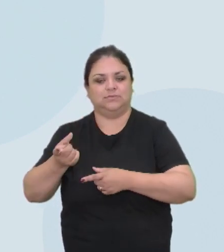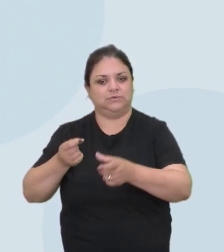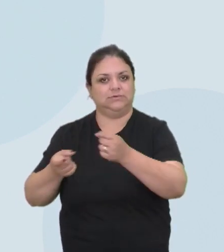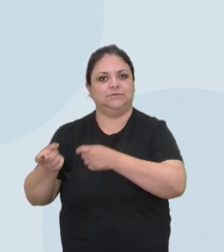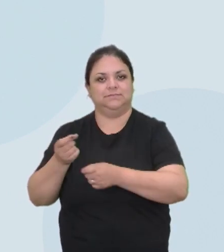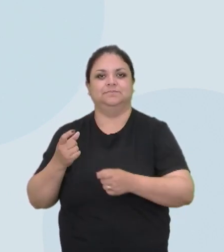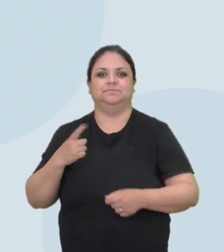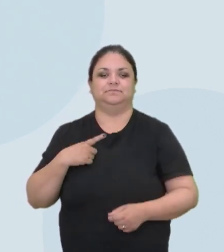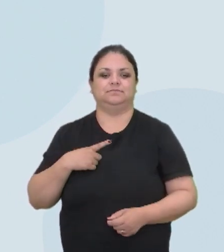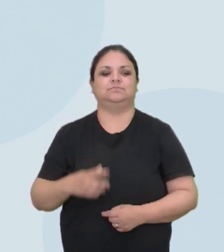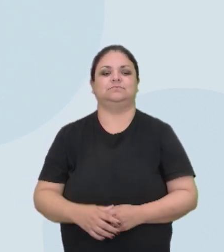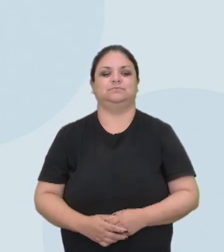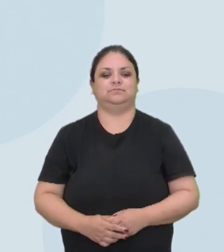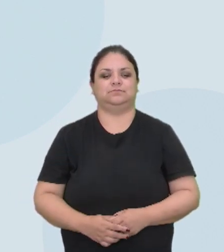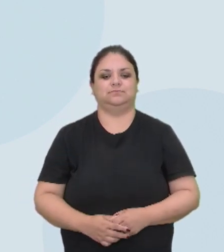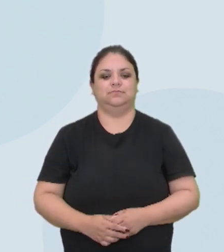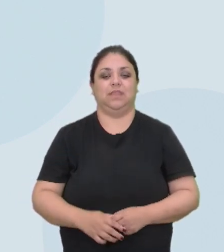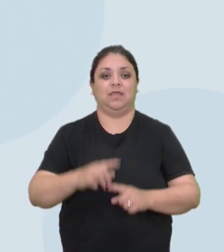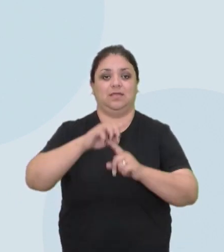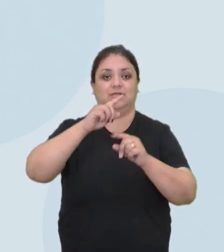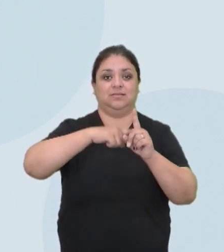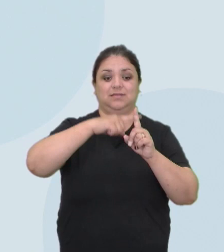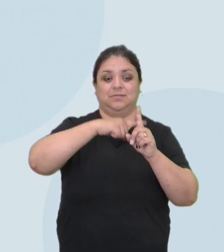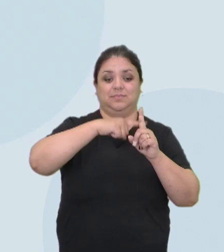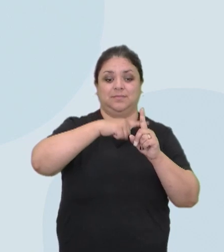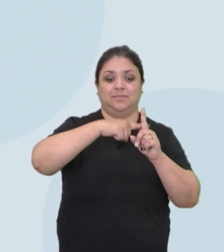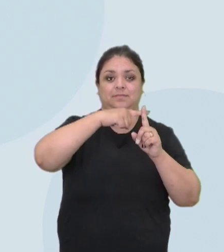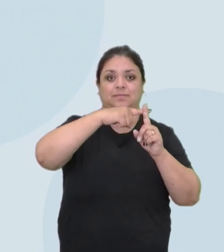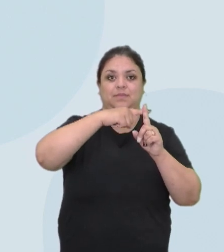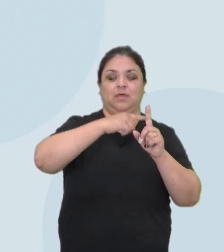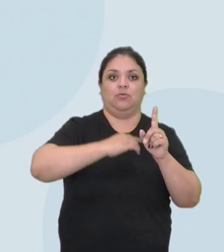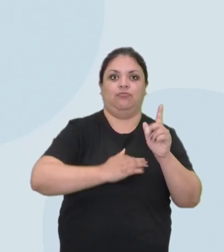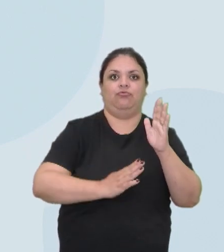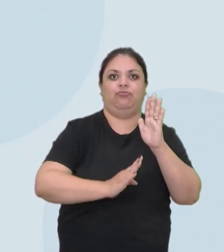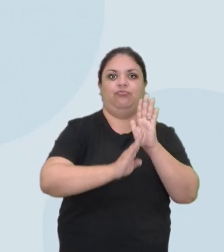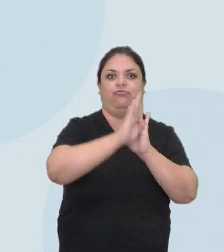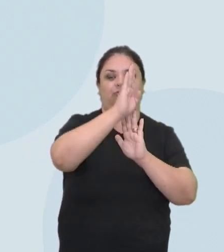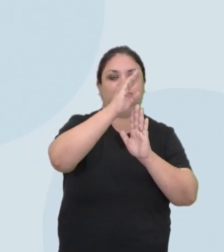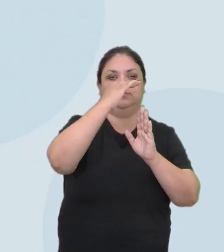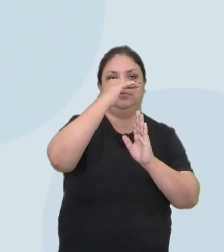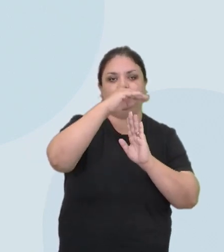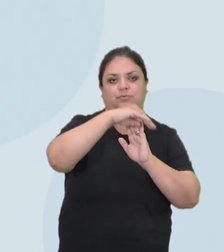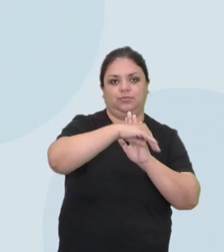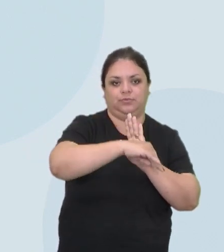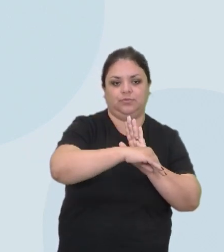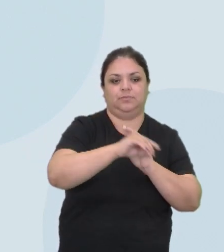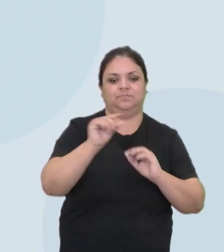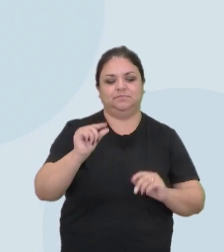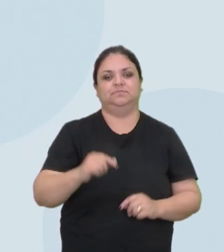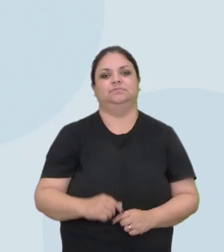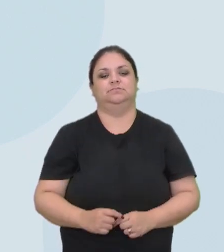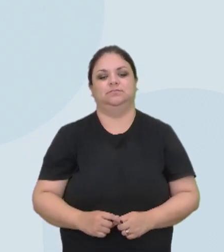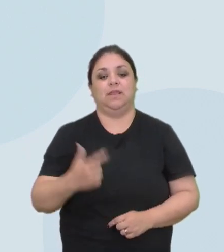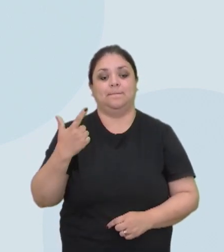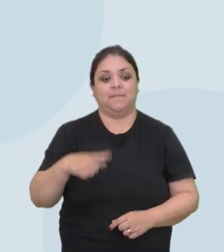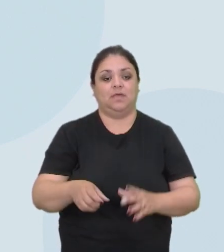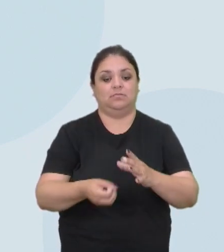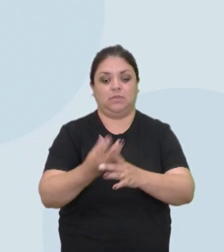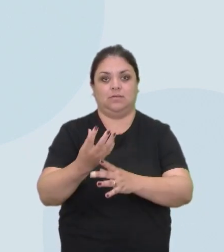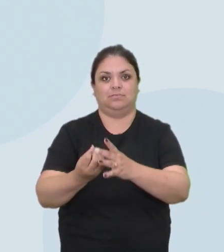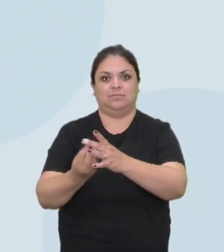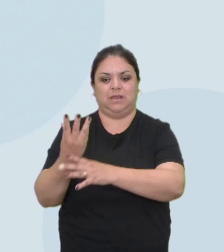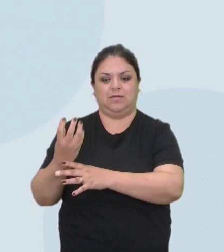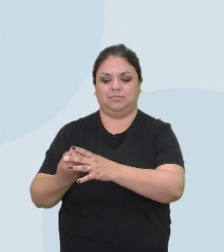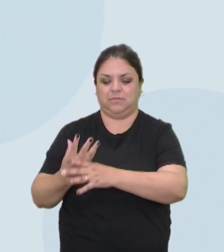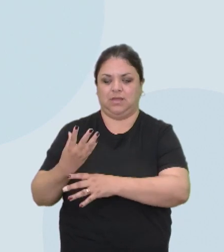também eu tenho o decréscimo da temperatura e aí começam outras comunidades mesófilas, né, a